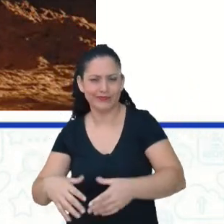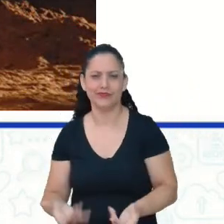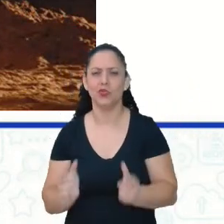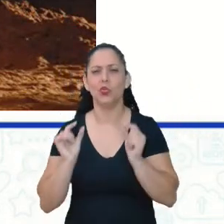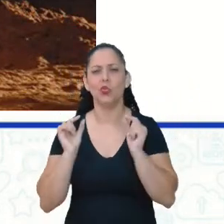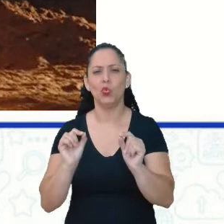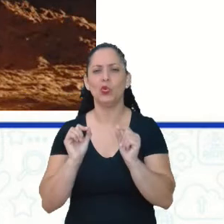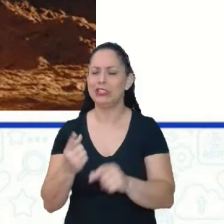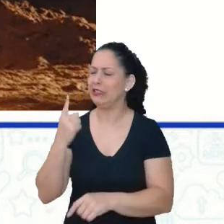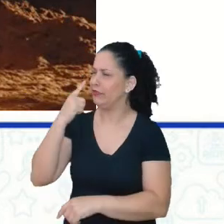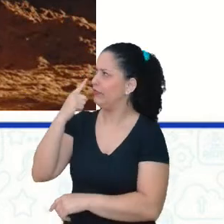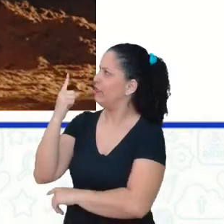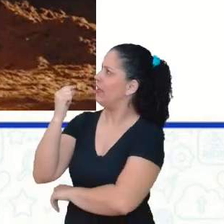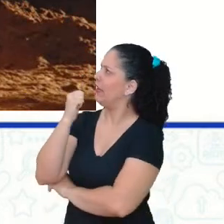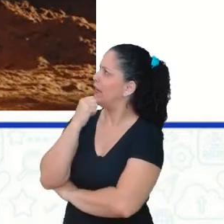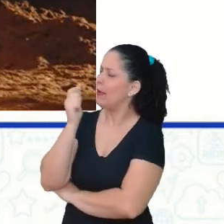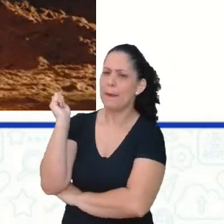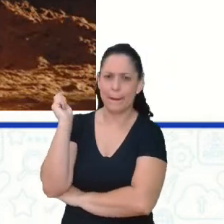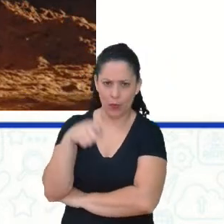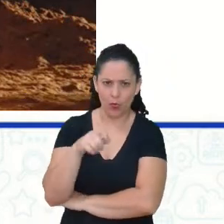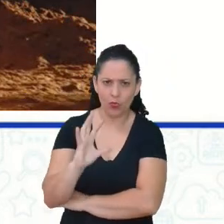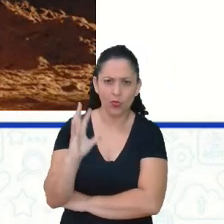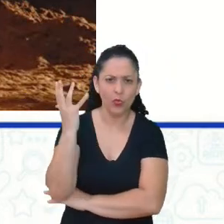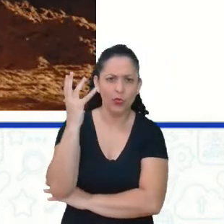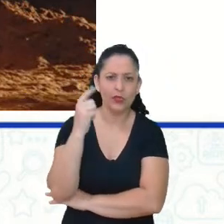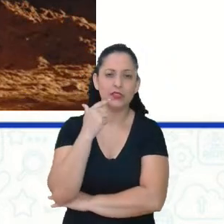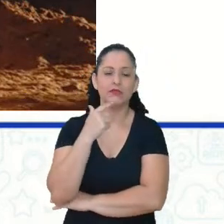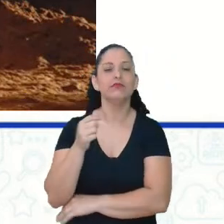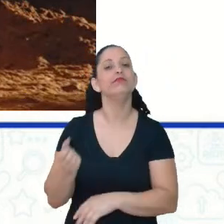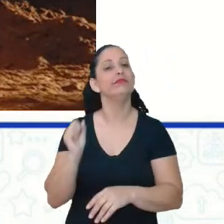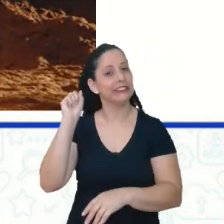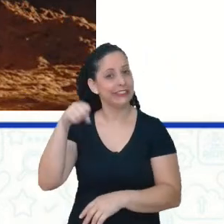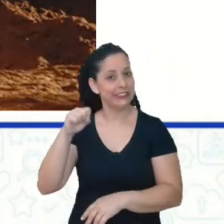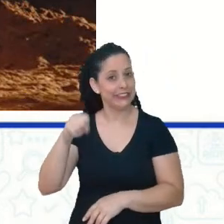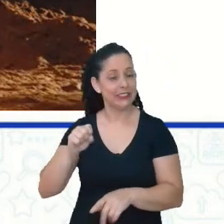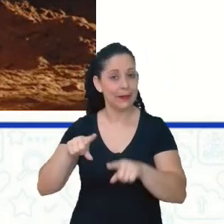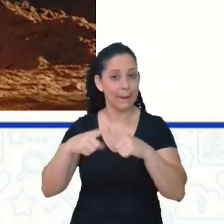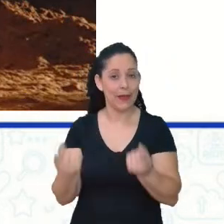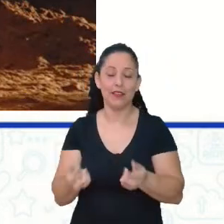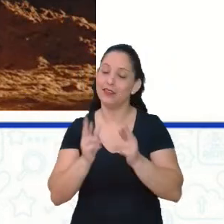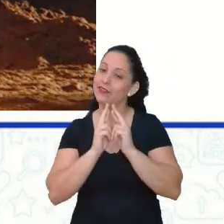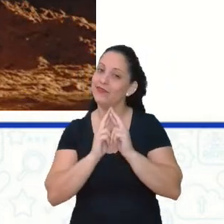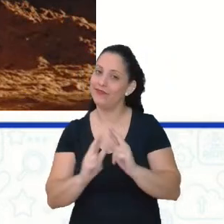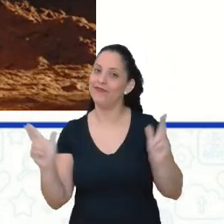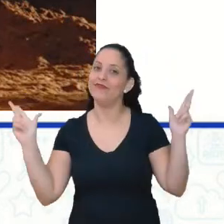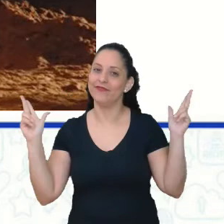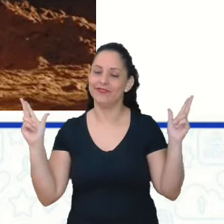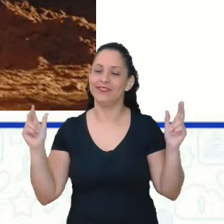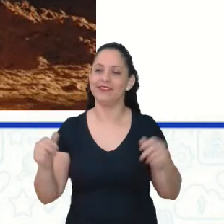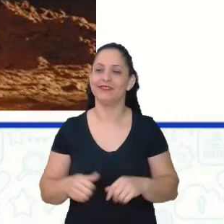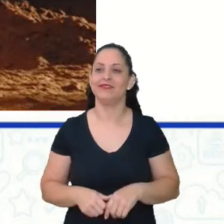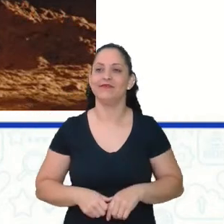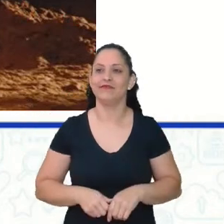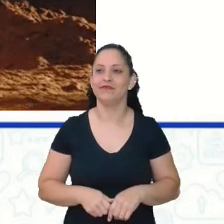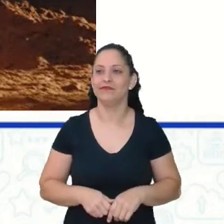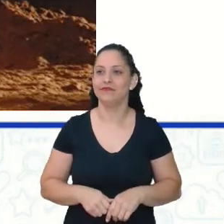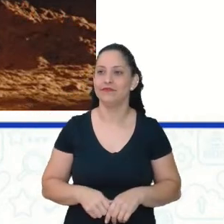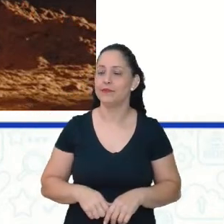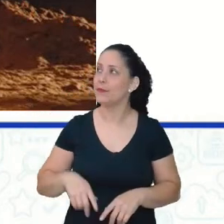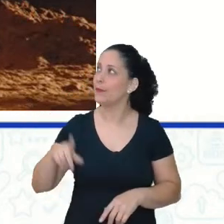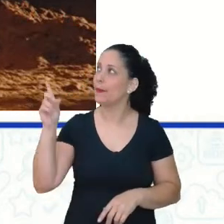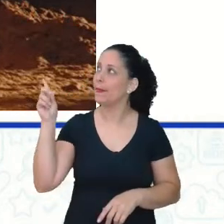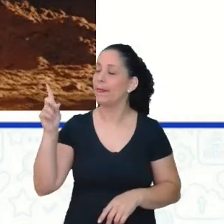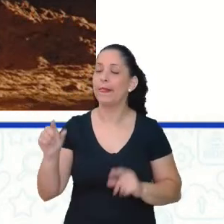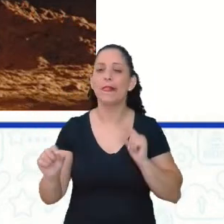é possível? Essa realidade é possível? Sim, mas não desta forma. Aí ele colocou literalmente, mas o